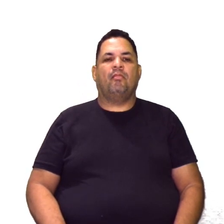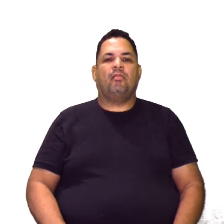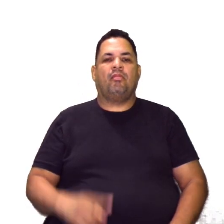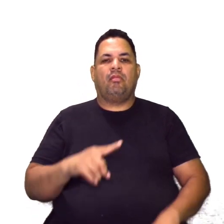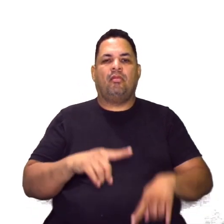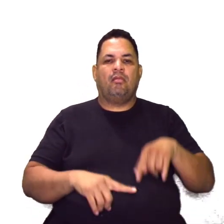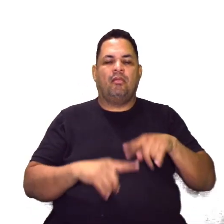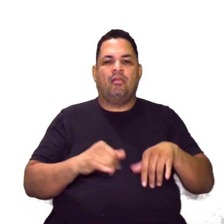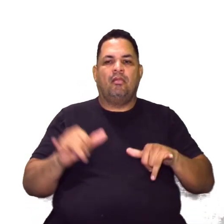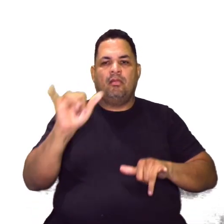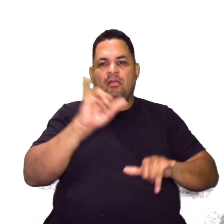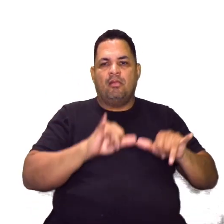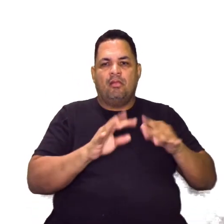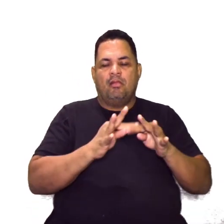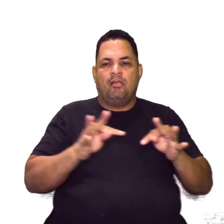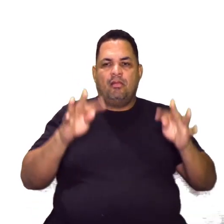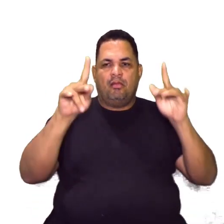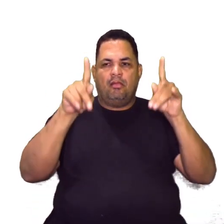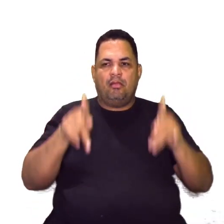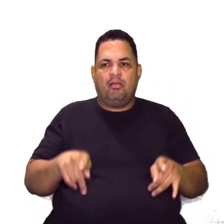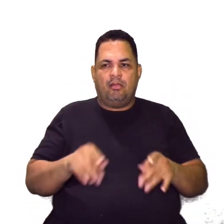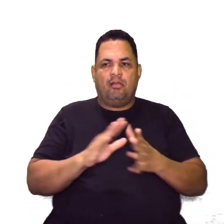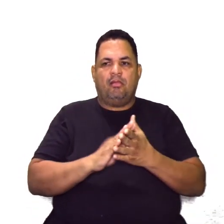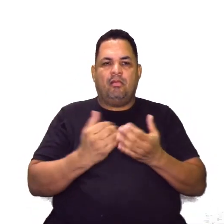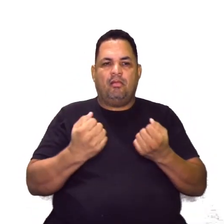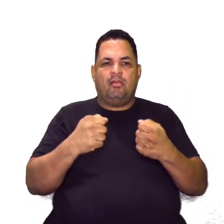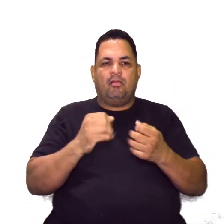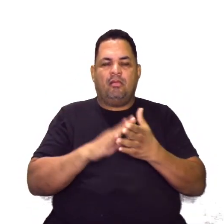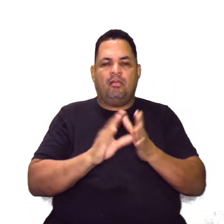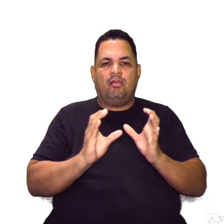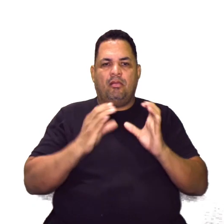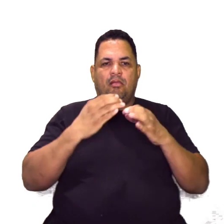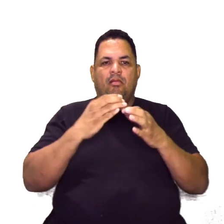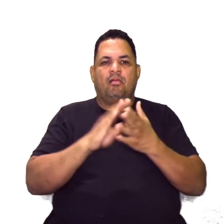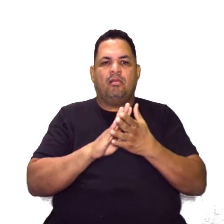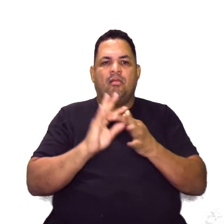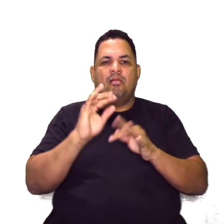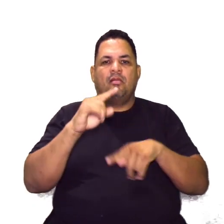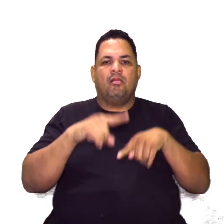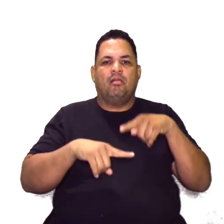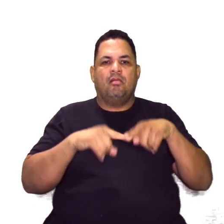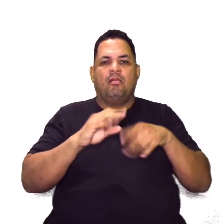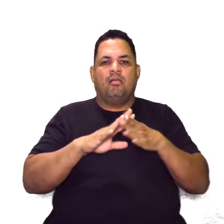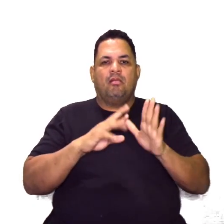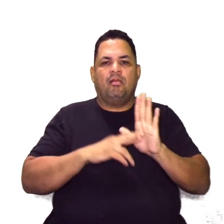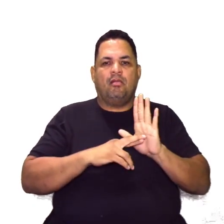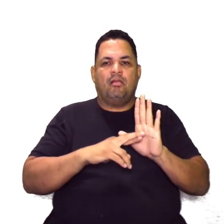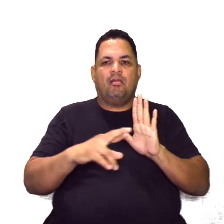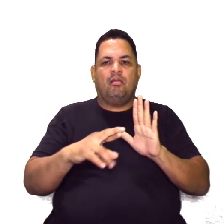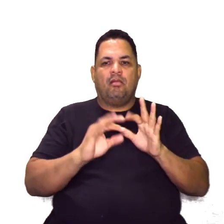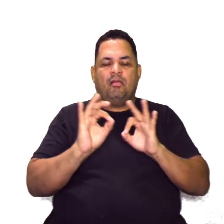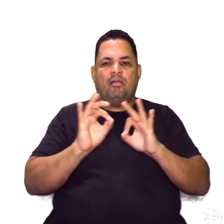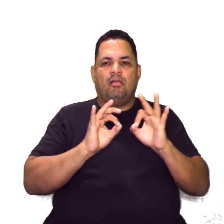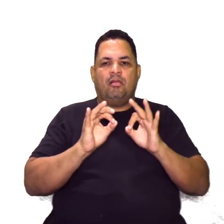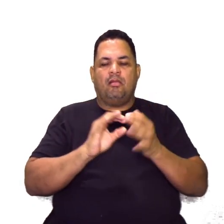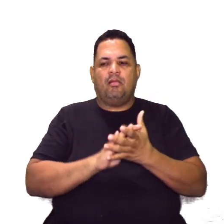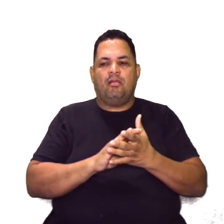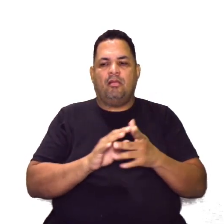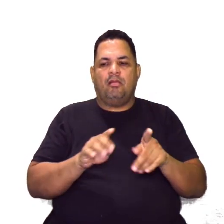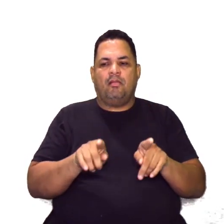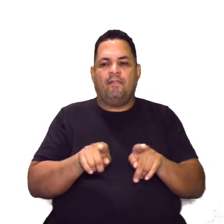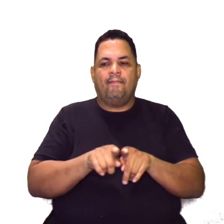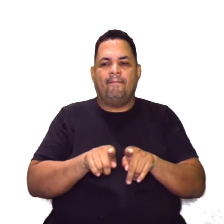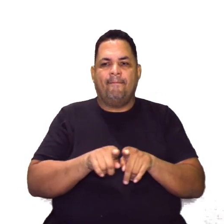Os elementos químicos da tabela periódica podem ser agrupados em elementos